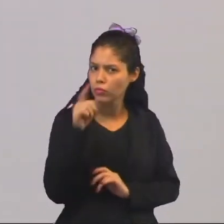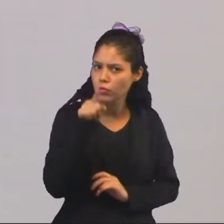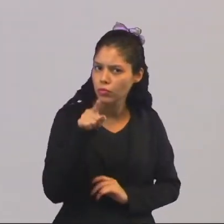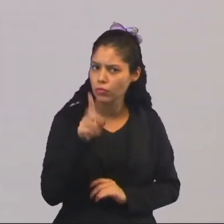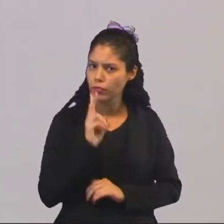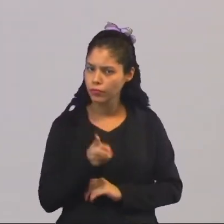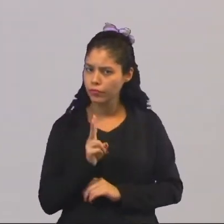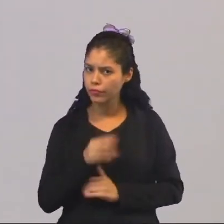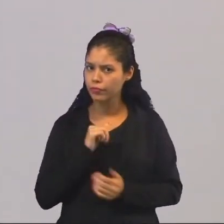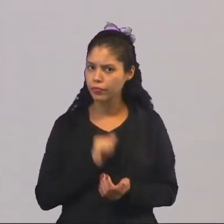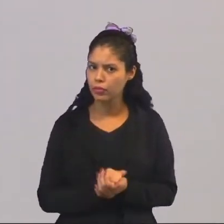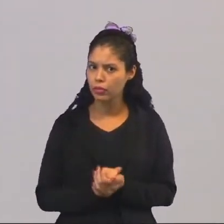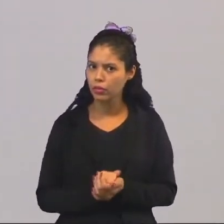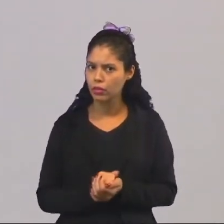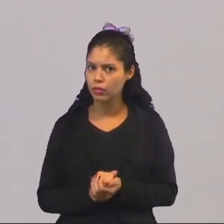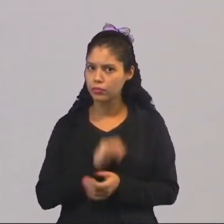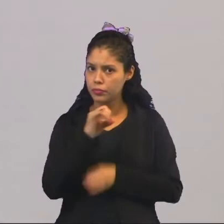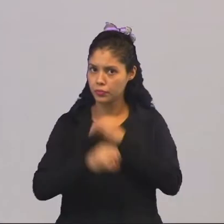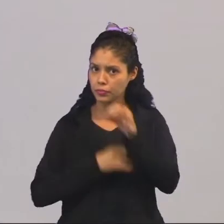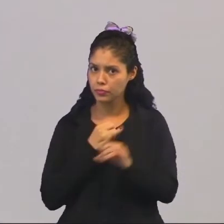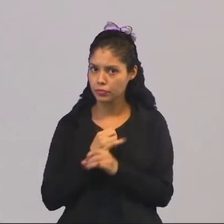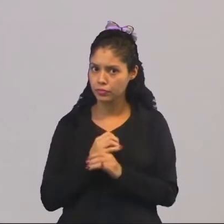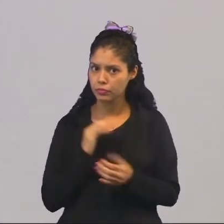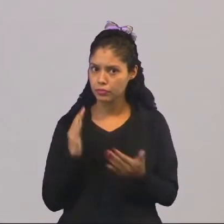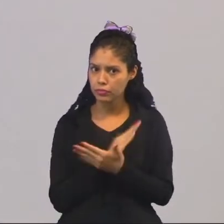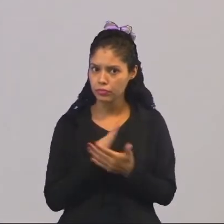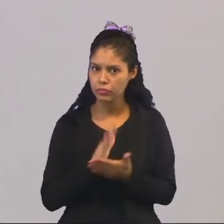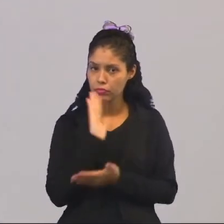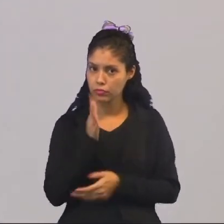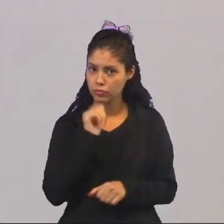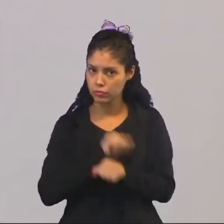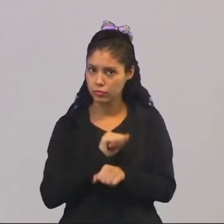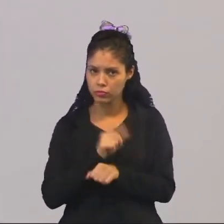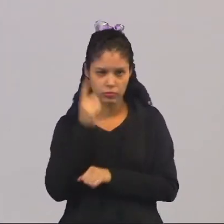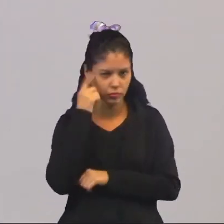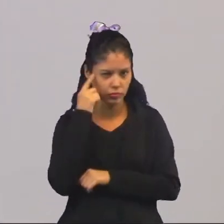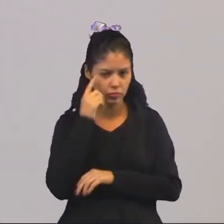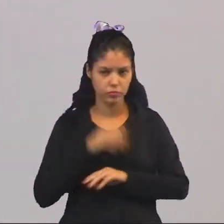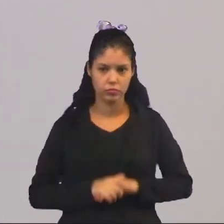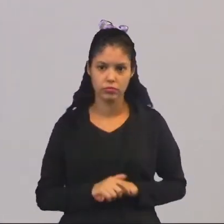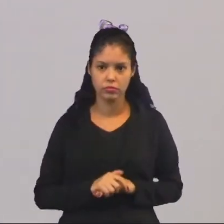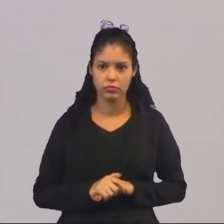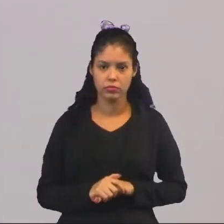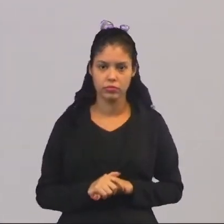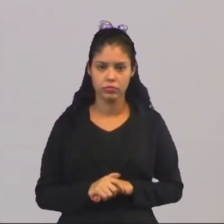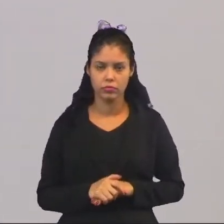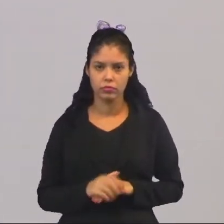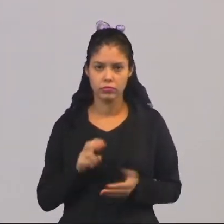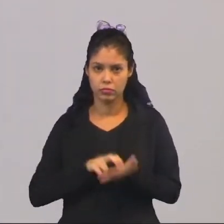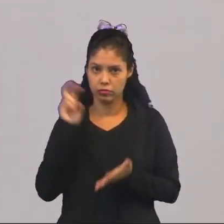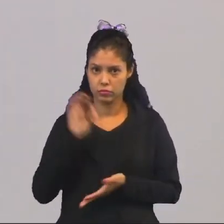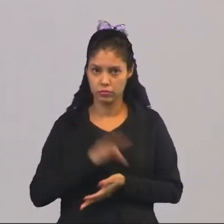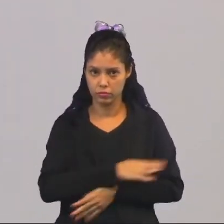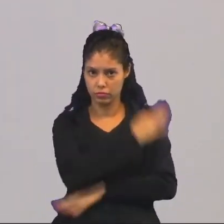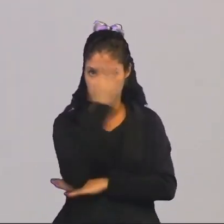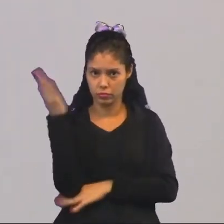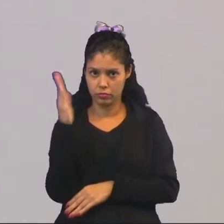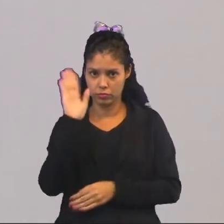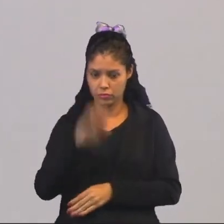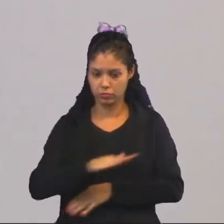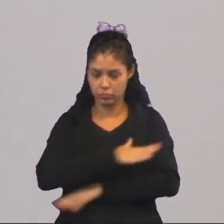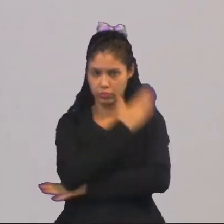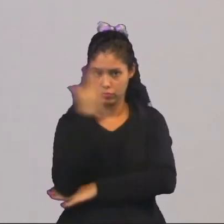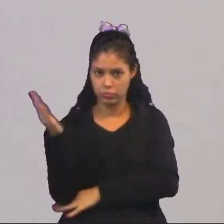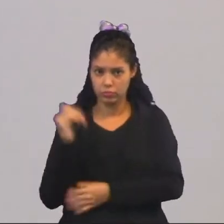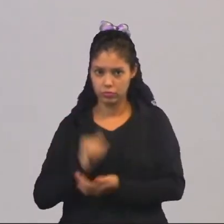você fica sintonizado na internet? Alguma vez você já parou para pensar nisso? Você fica a manhã toda? A tarde toda? E